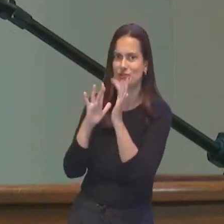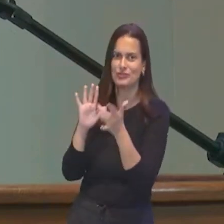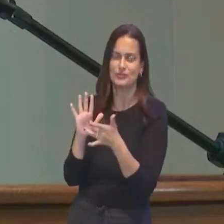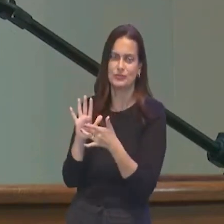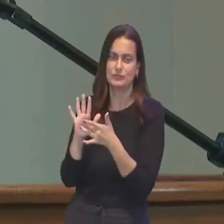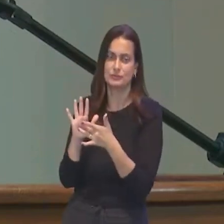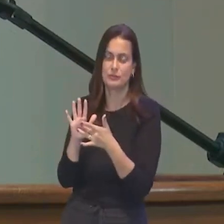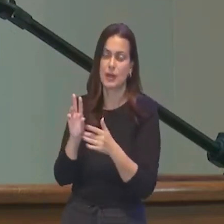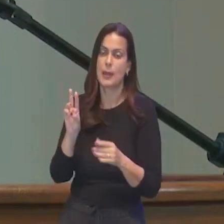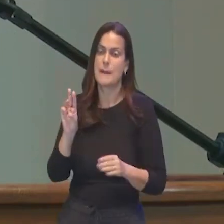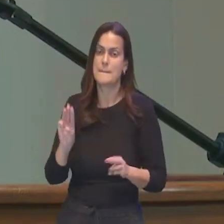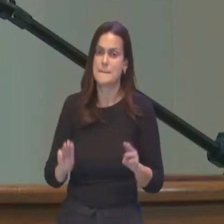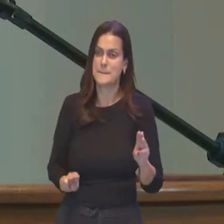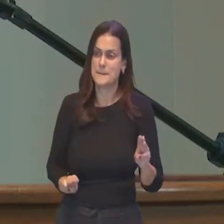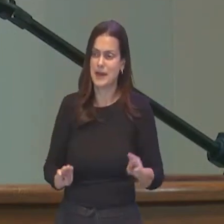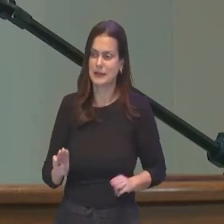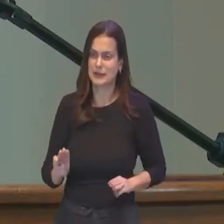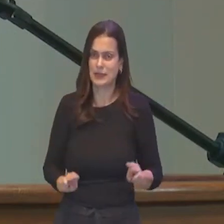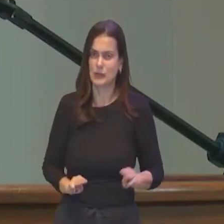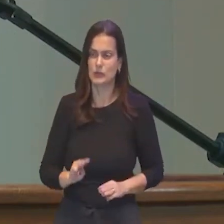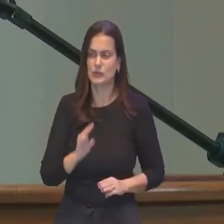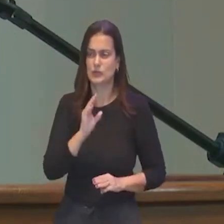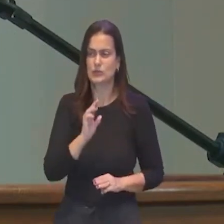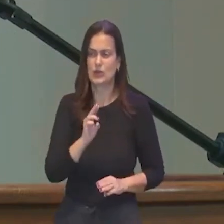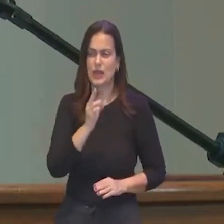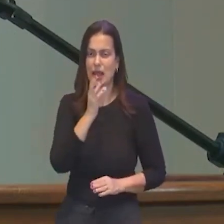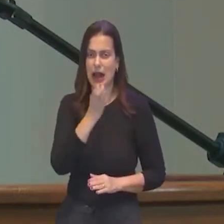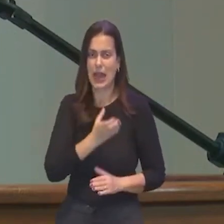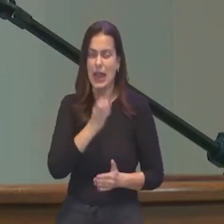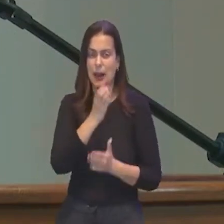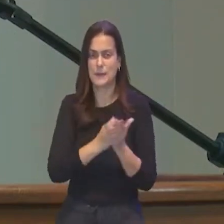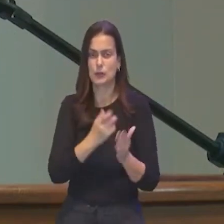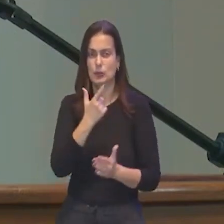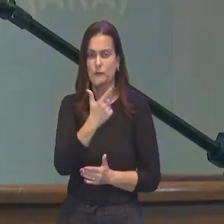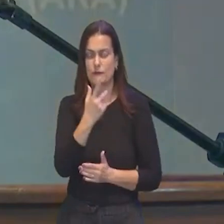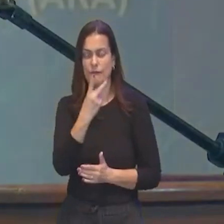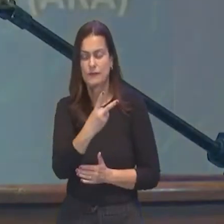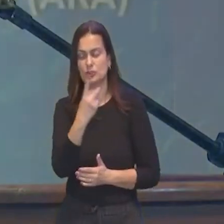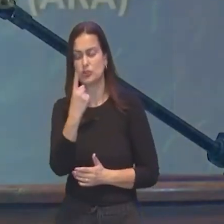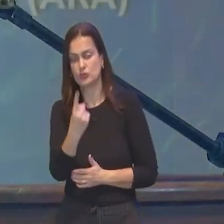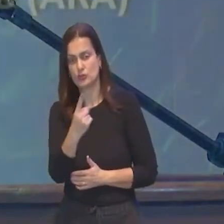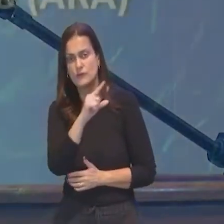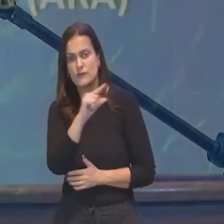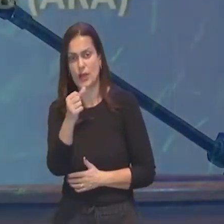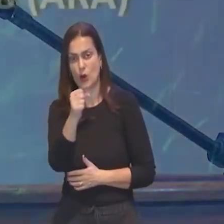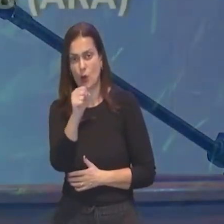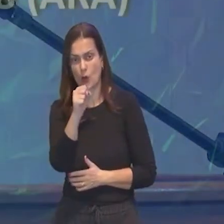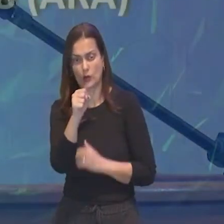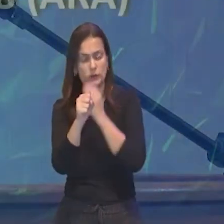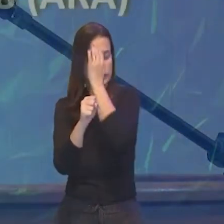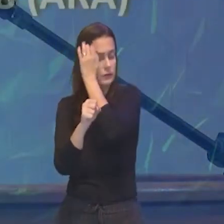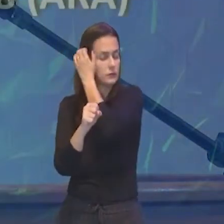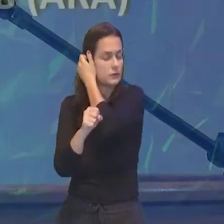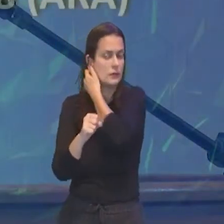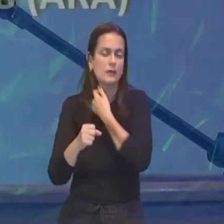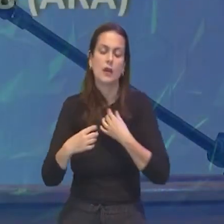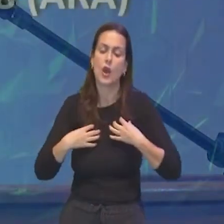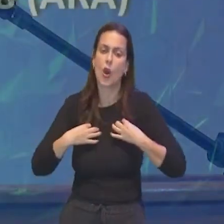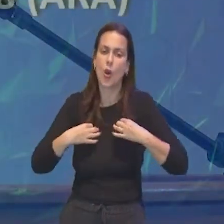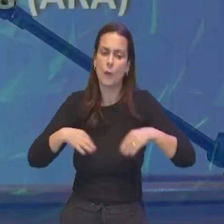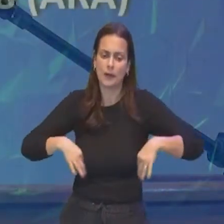Mateus capítulo 21, verso 8. E a maior parte da multidão estendeu as suas vestes pelo